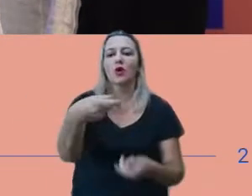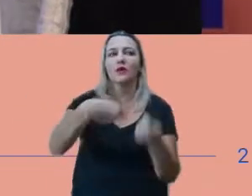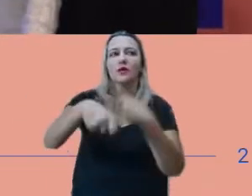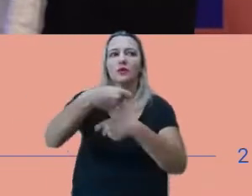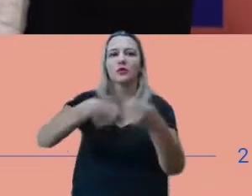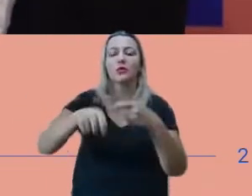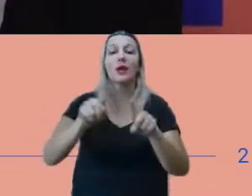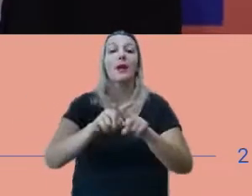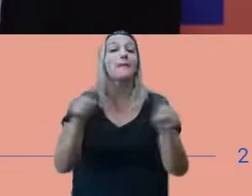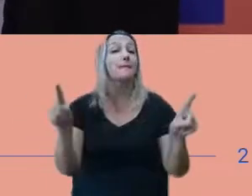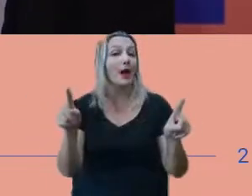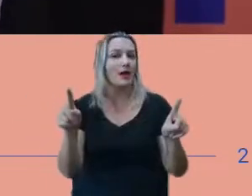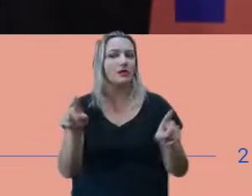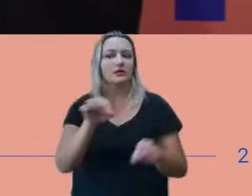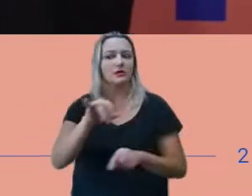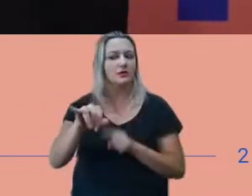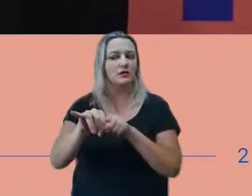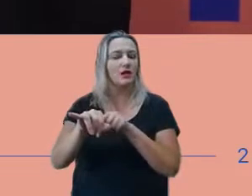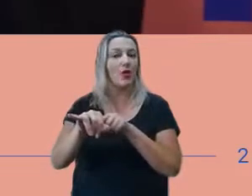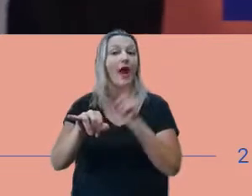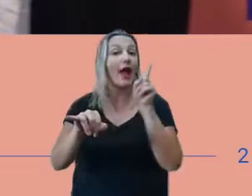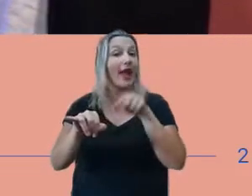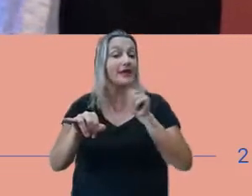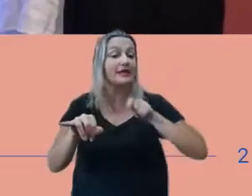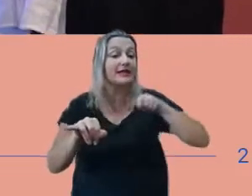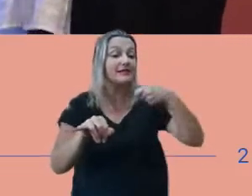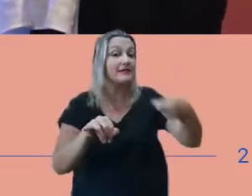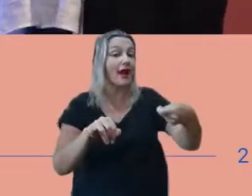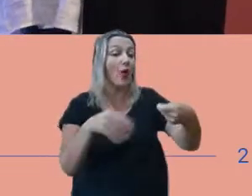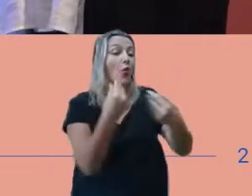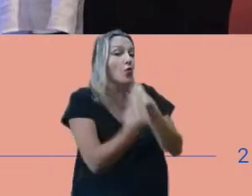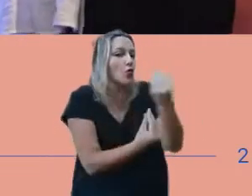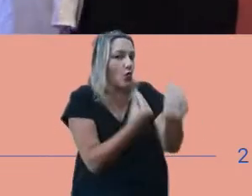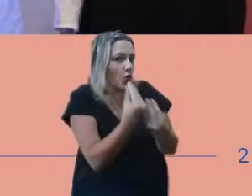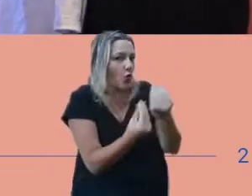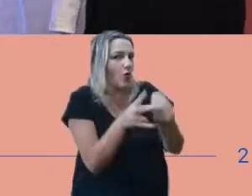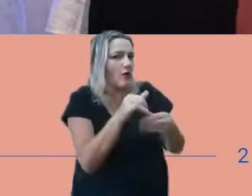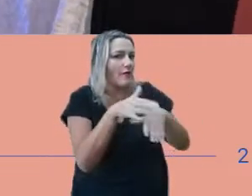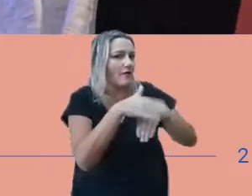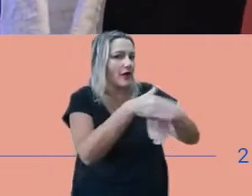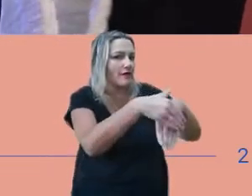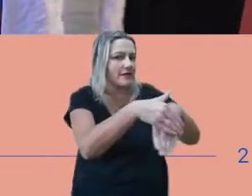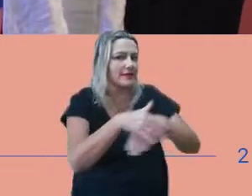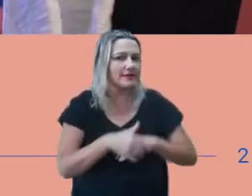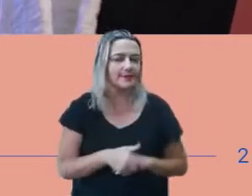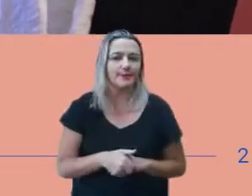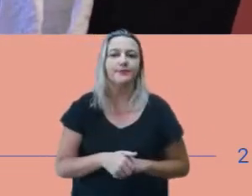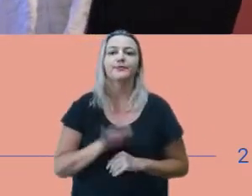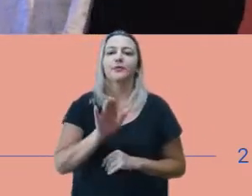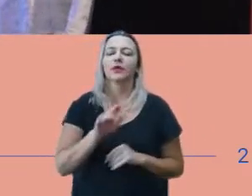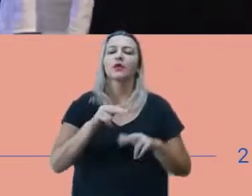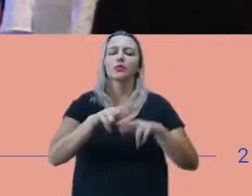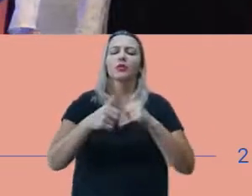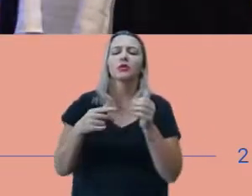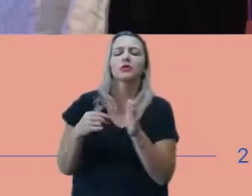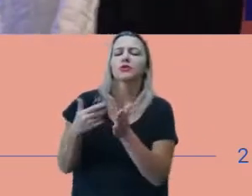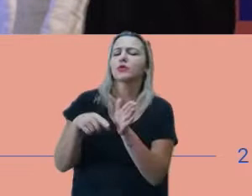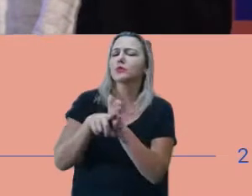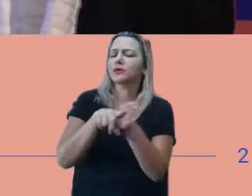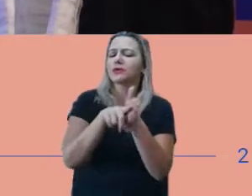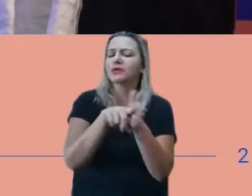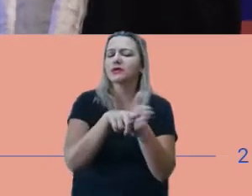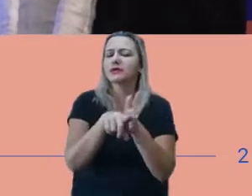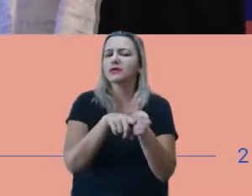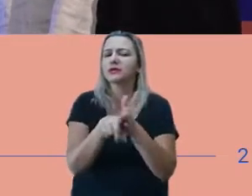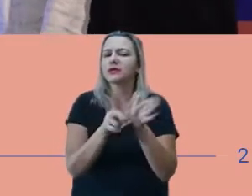como nós vamos fazer e por isso que eu trago dados para gente começar a a levar a nossa discussão para o lado mais